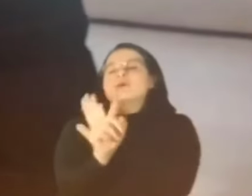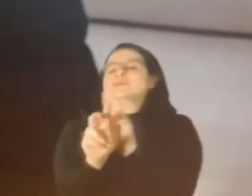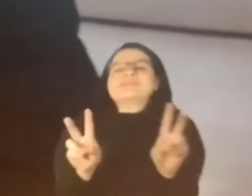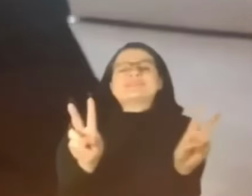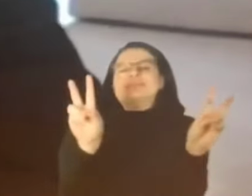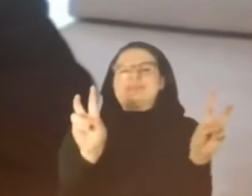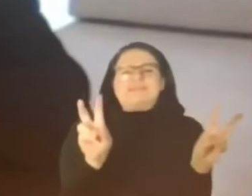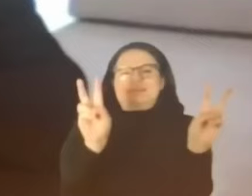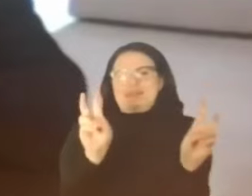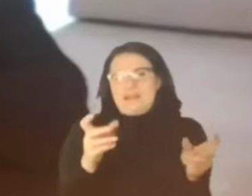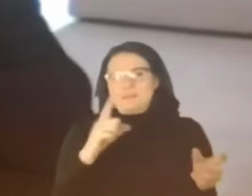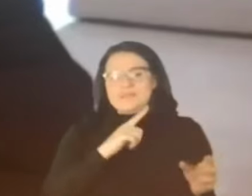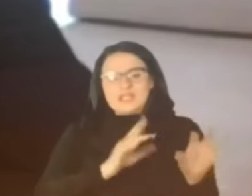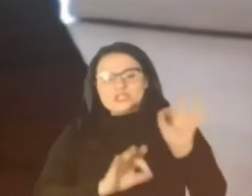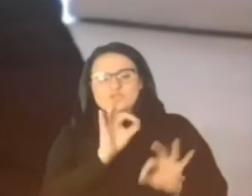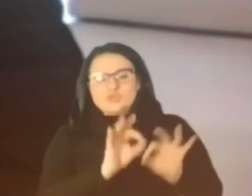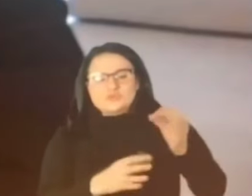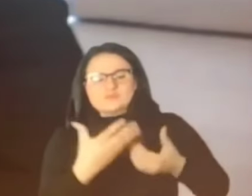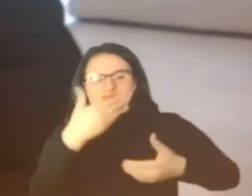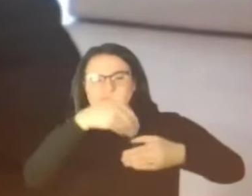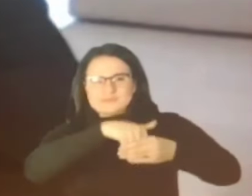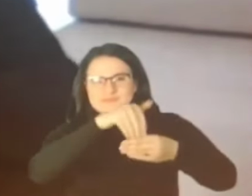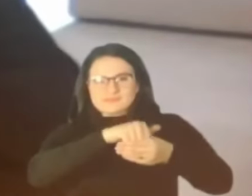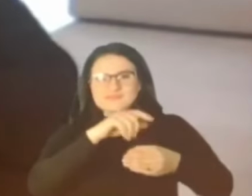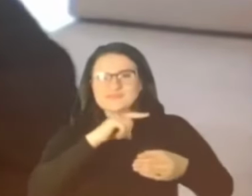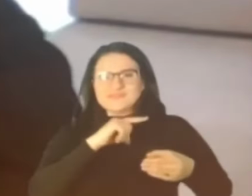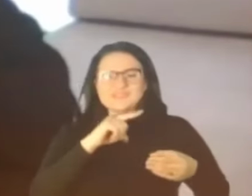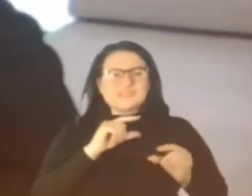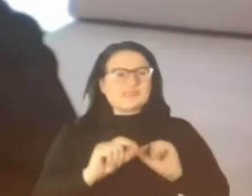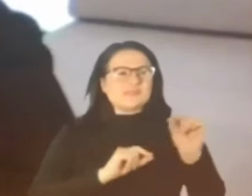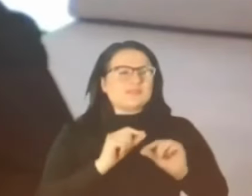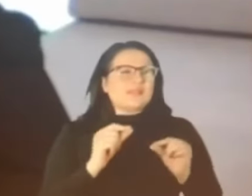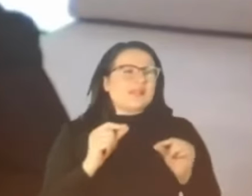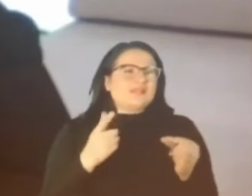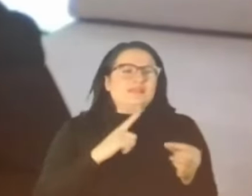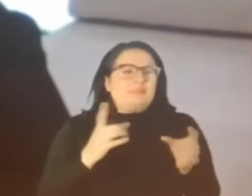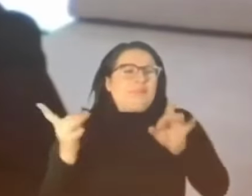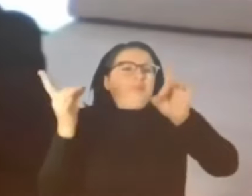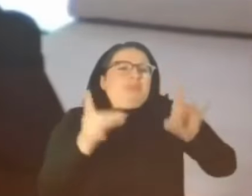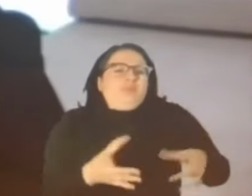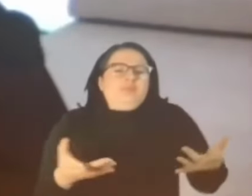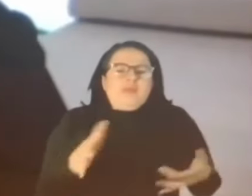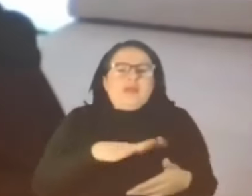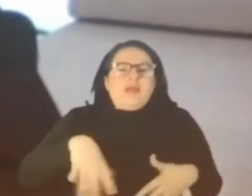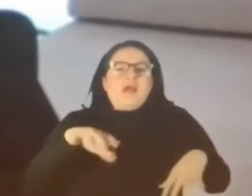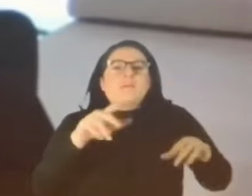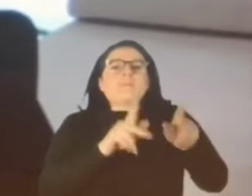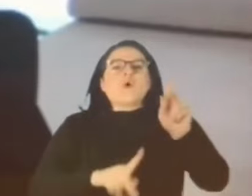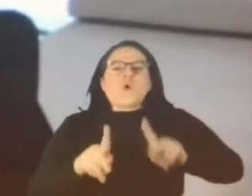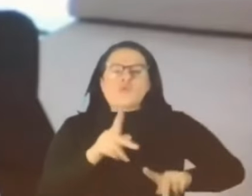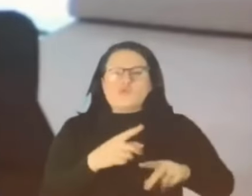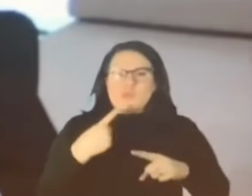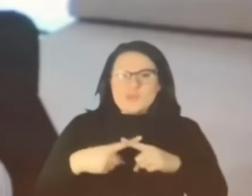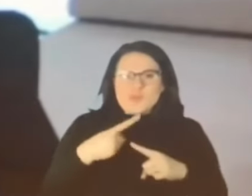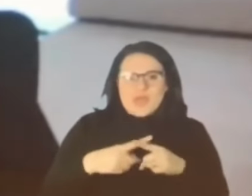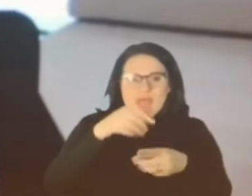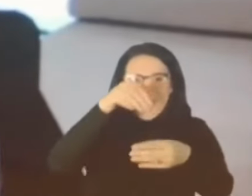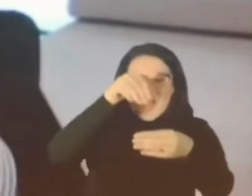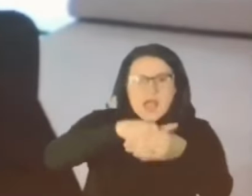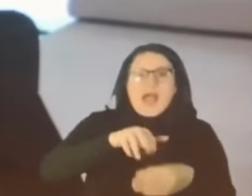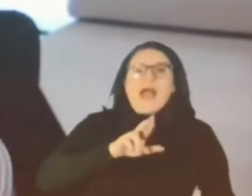do lawfare na justiça eleitoral, nós temos um desapego constante à soberania popular. Ou seja, o processo eleitoral, o